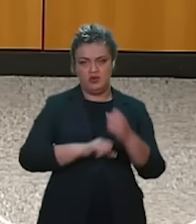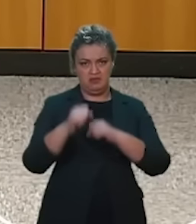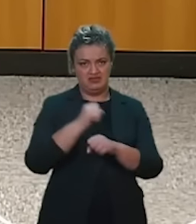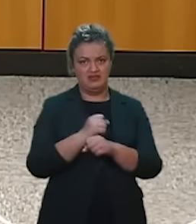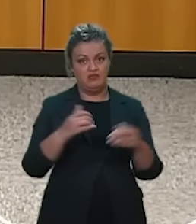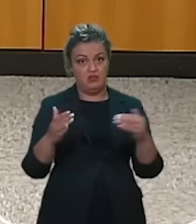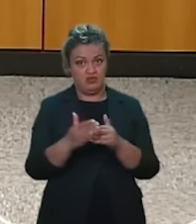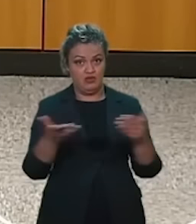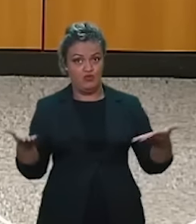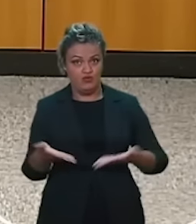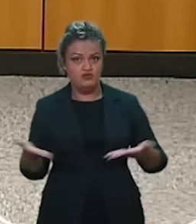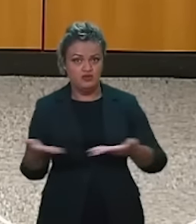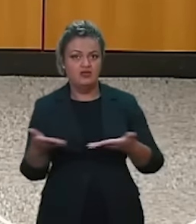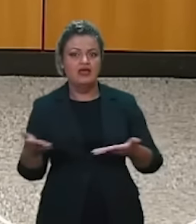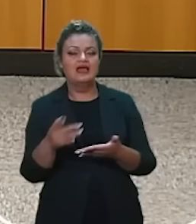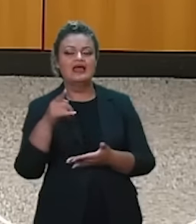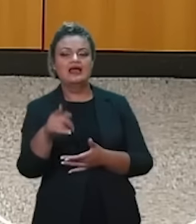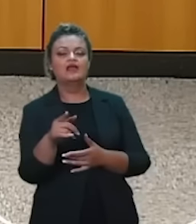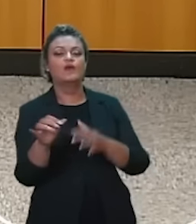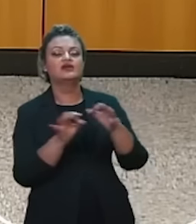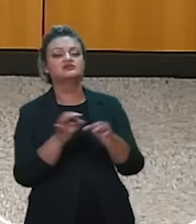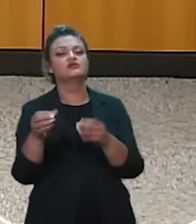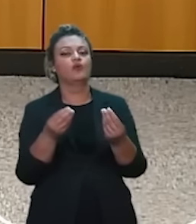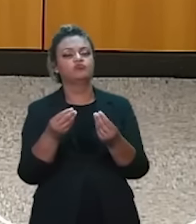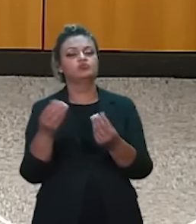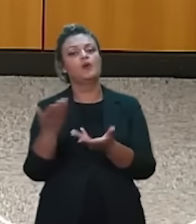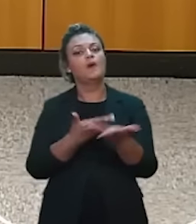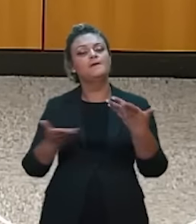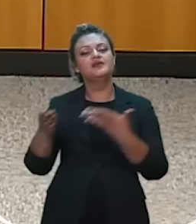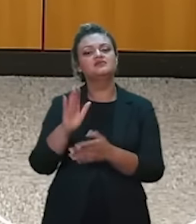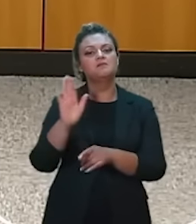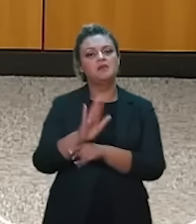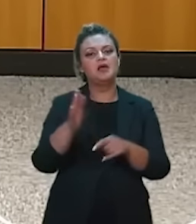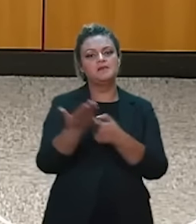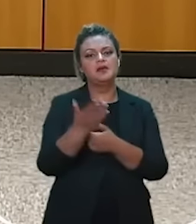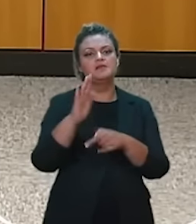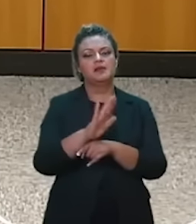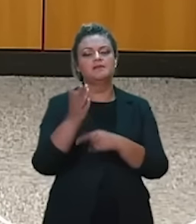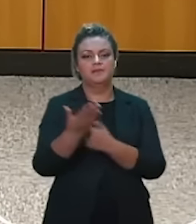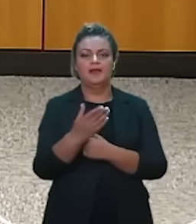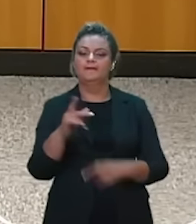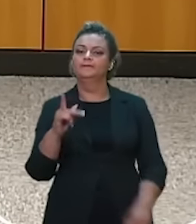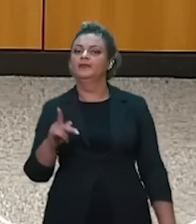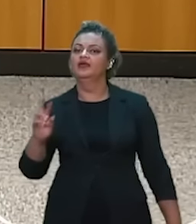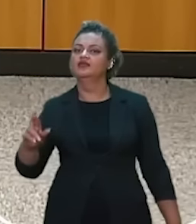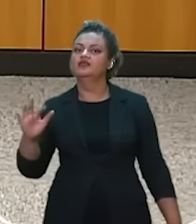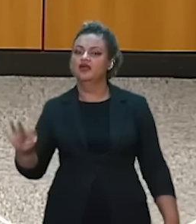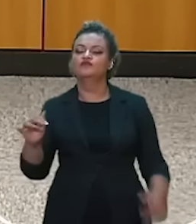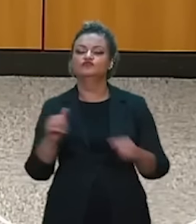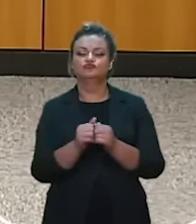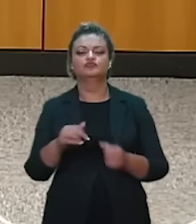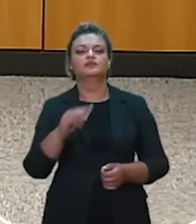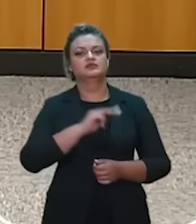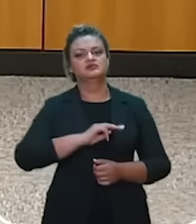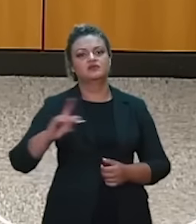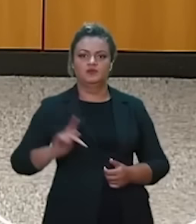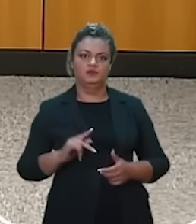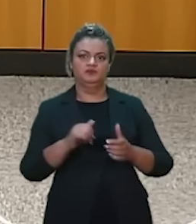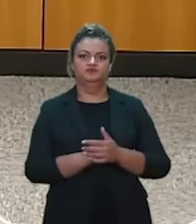momento presente ela é conduzida de modo cooperado entre a polícia federal e o ministério público estadual do Rio de